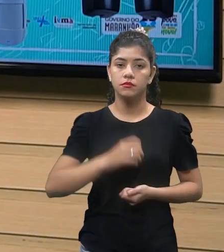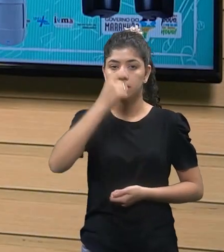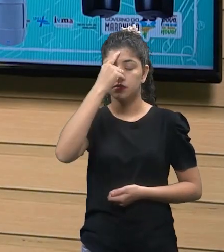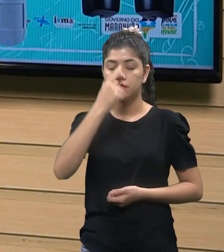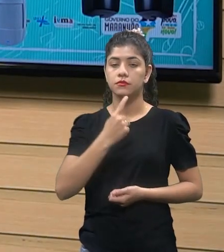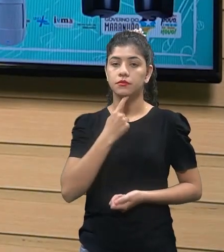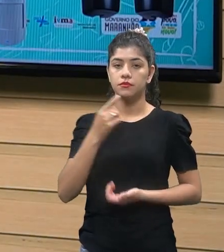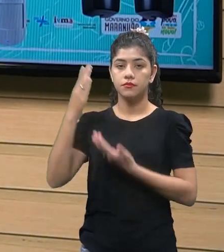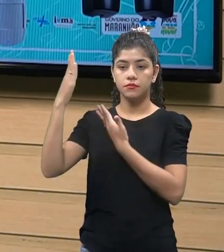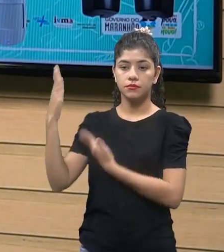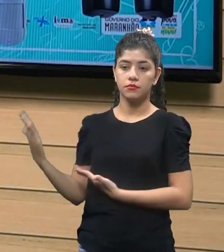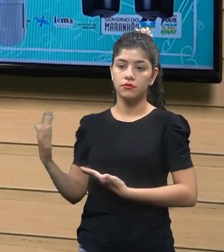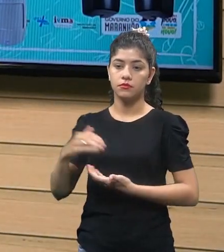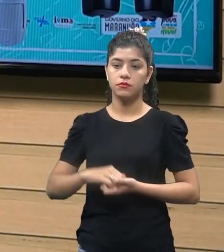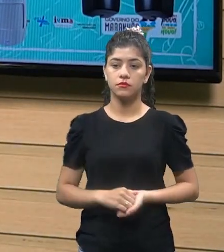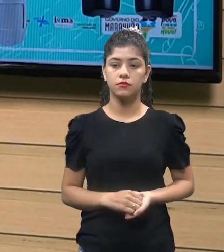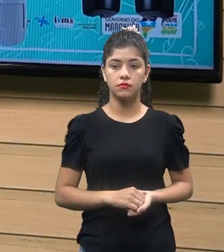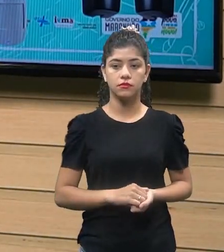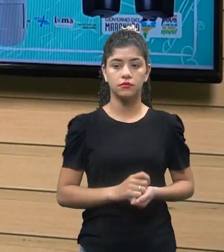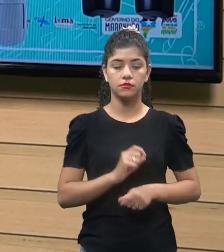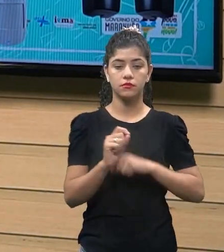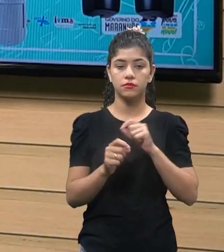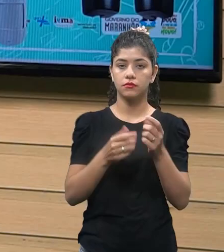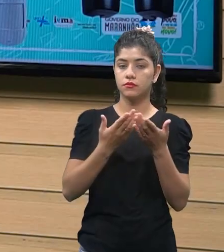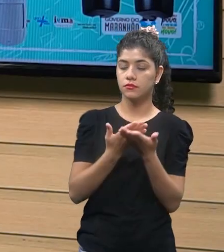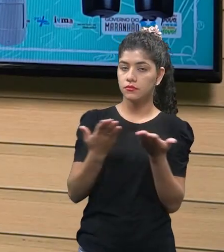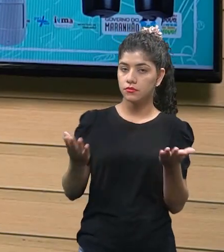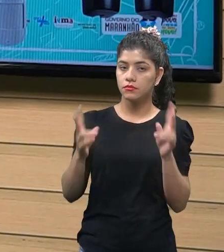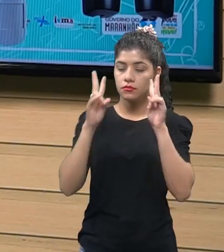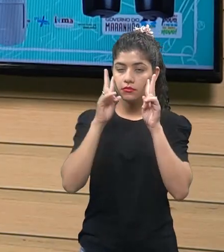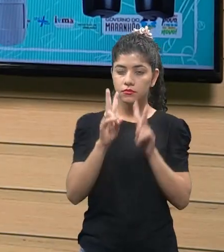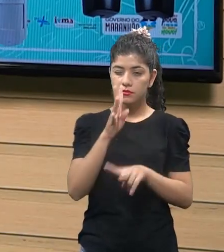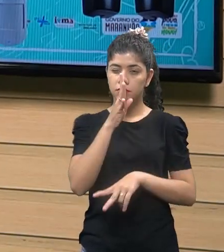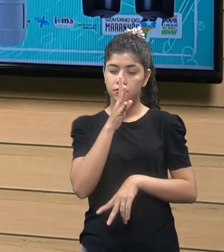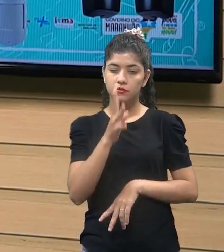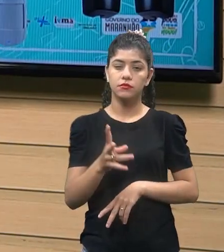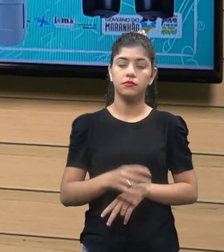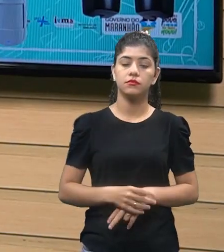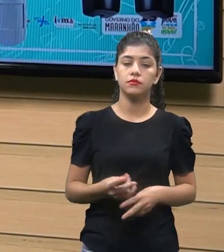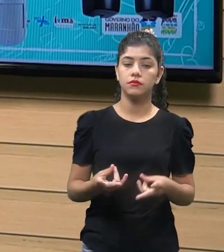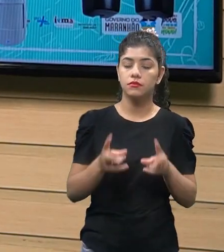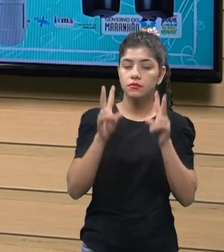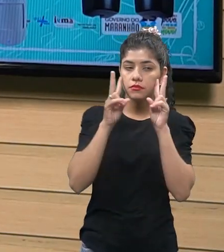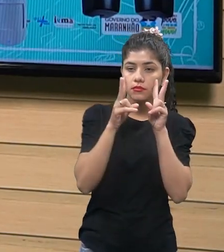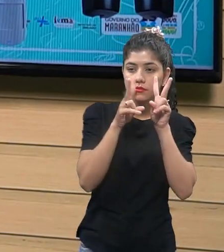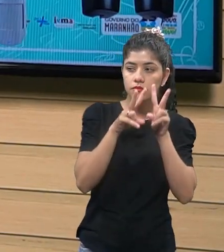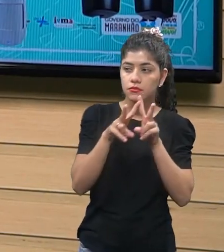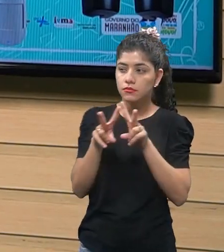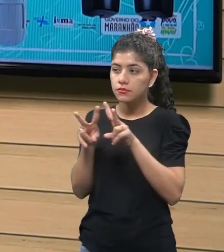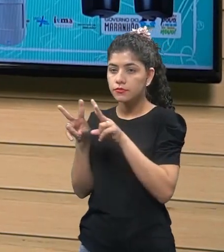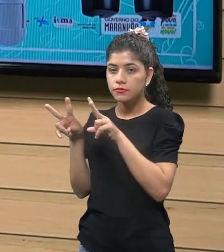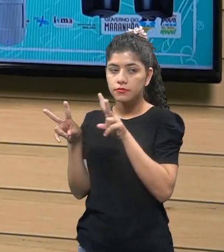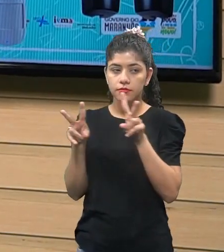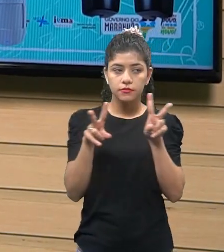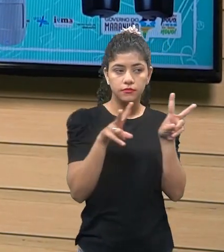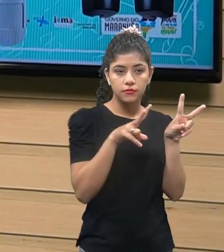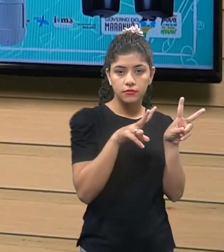essa figura, o predador naquele filme, quem assistiu, vi que ele